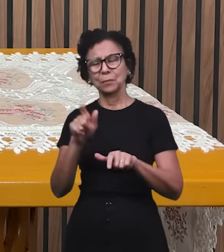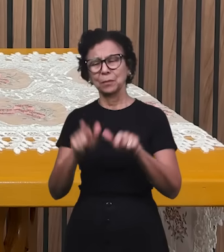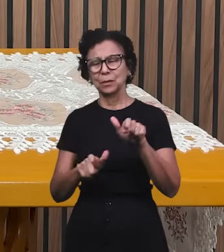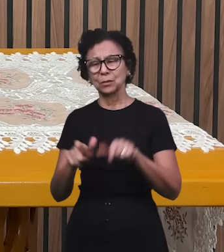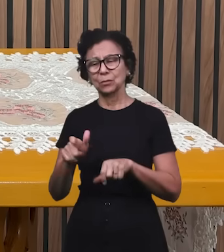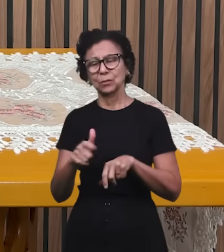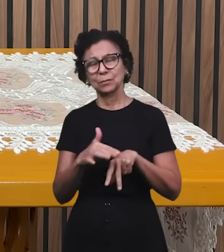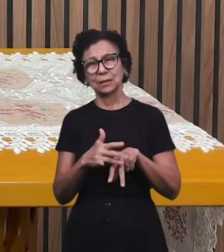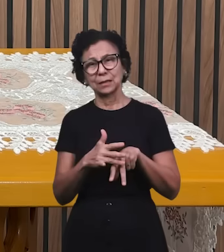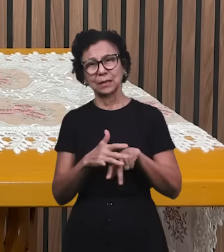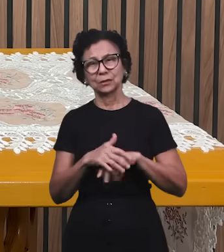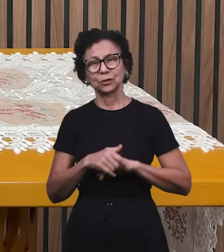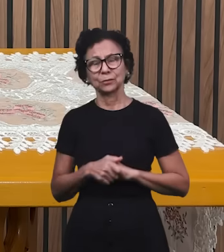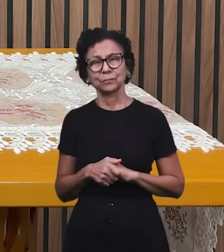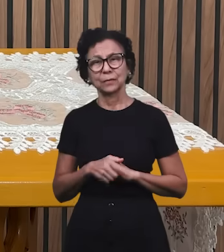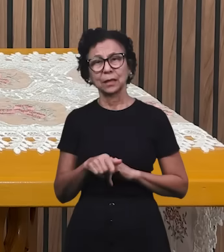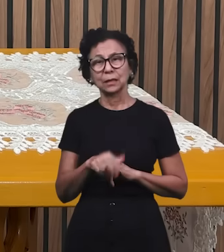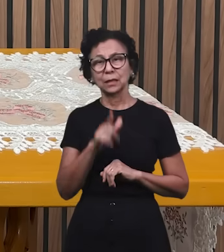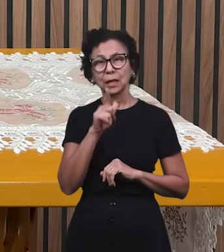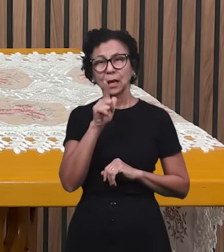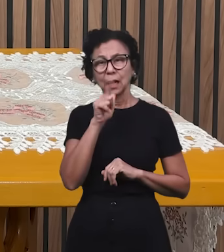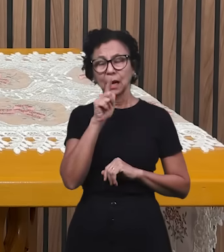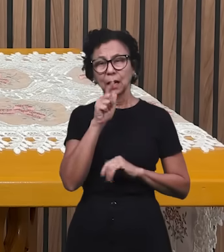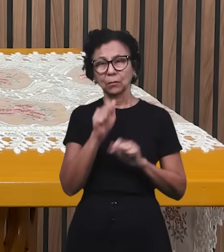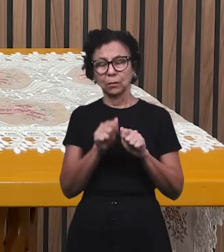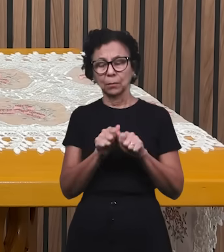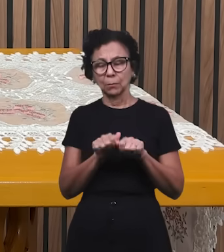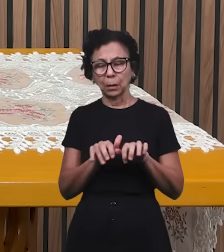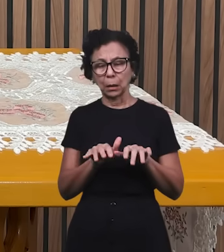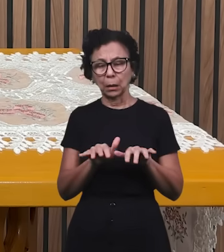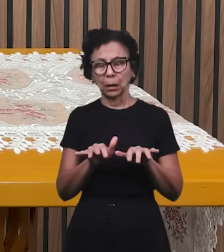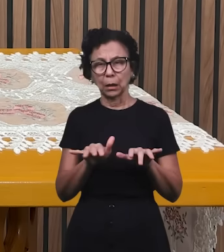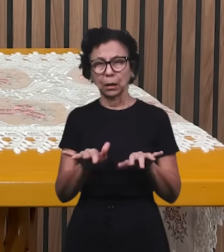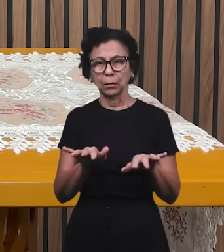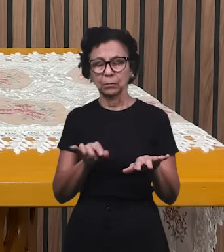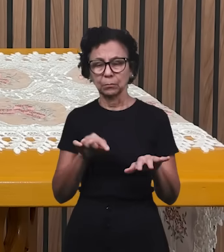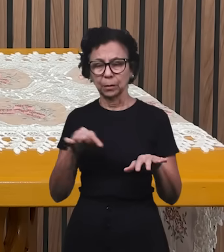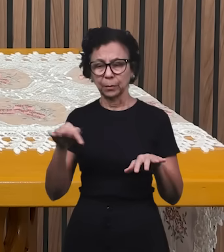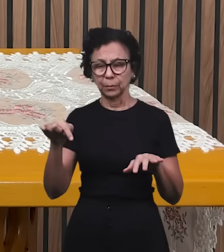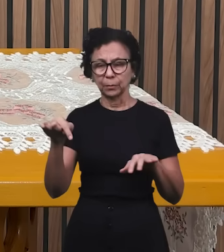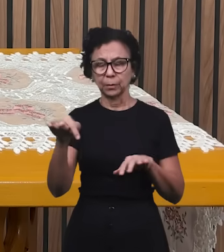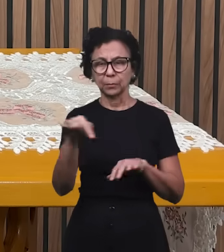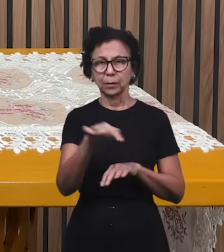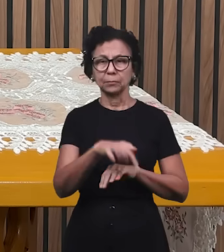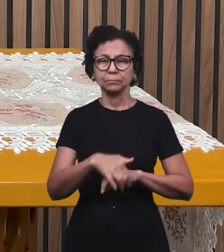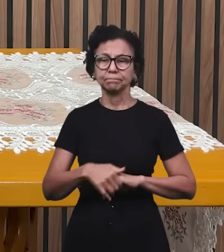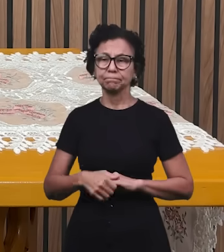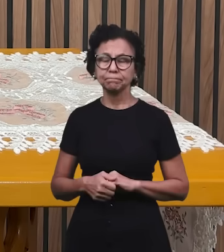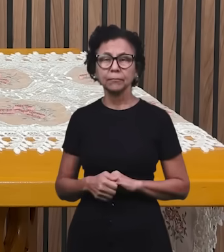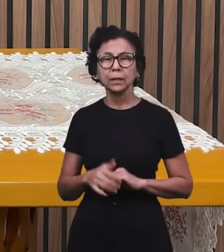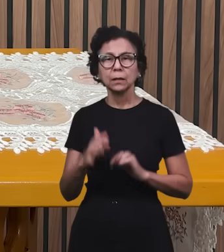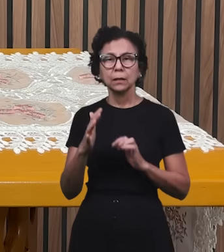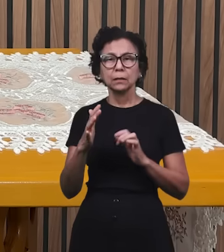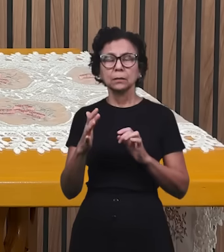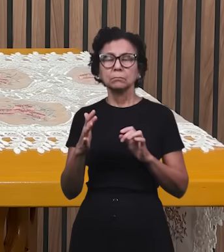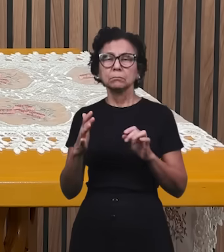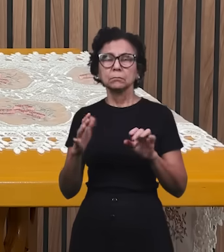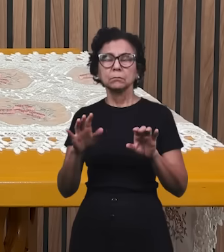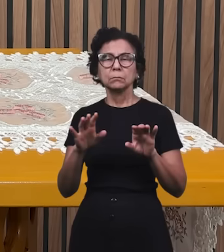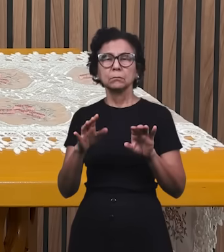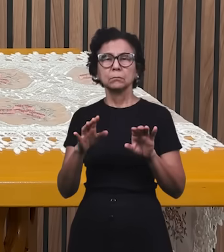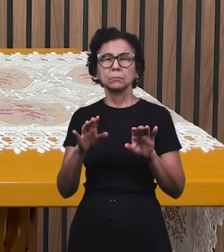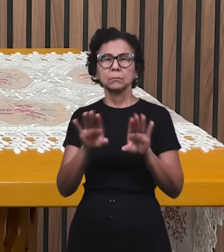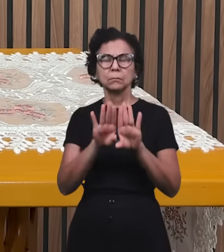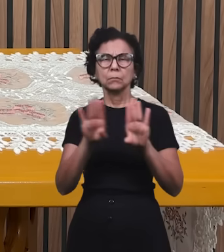o tanque de Betesda. Jesus se apresenta próximo à porta das ovelhas